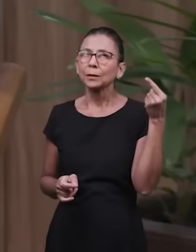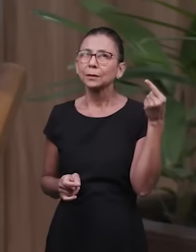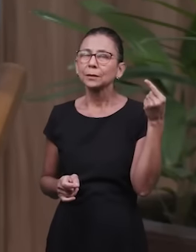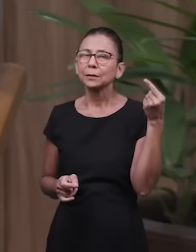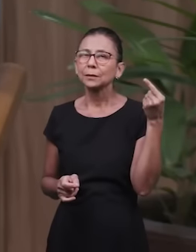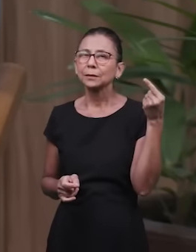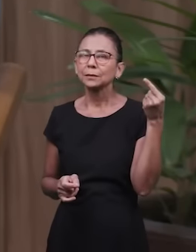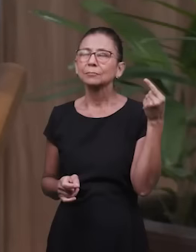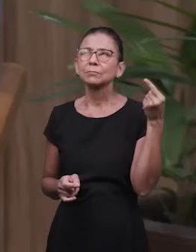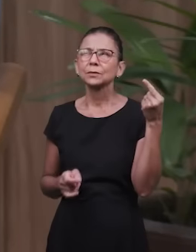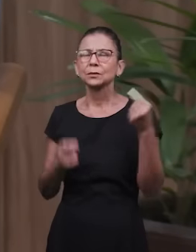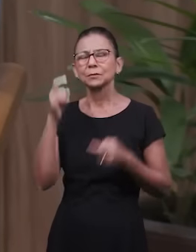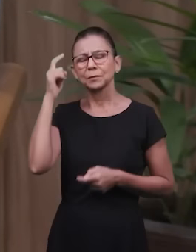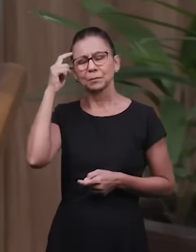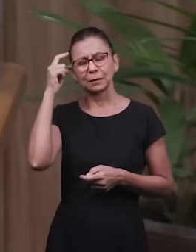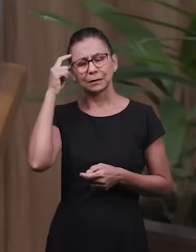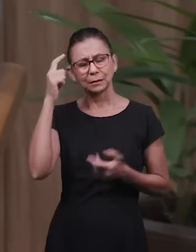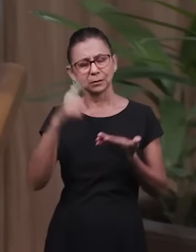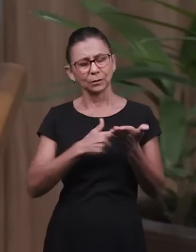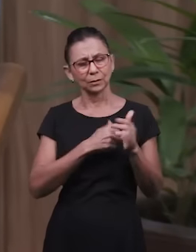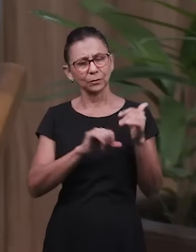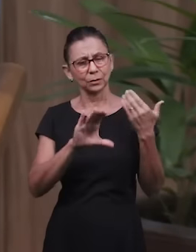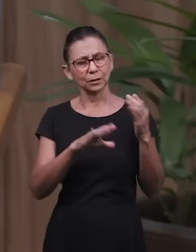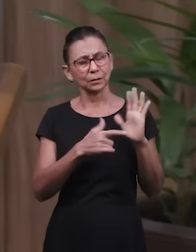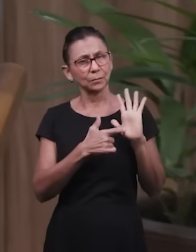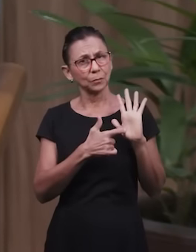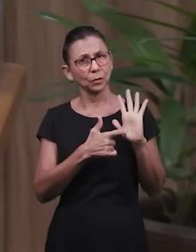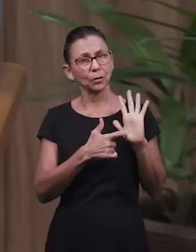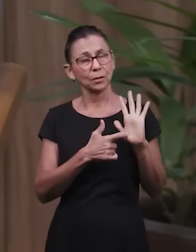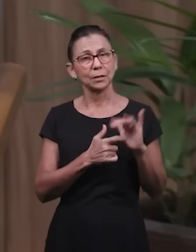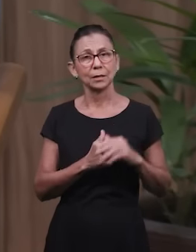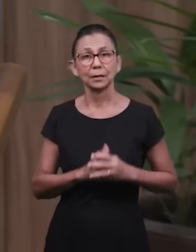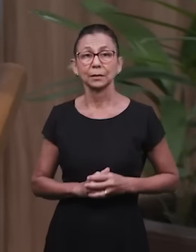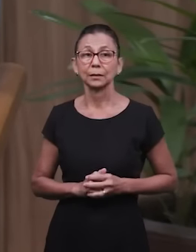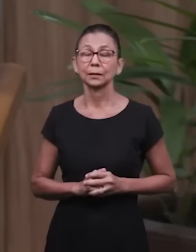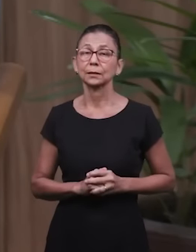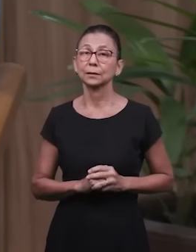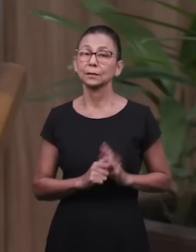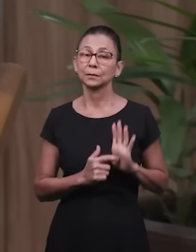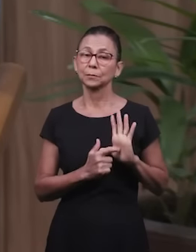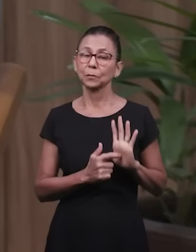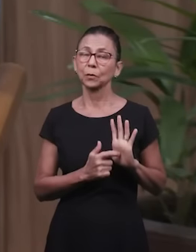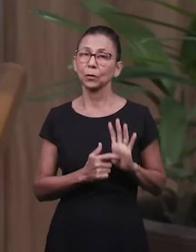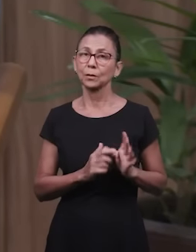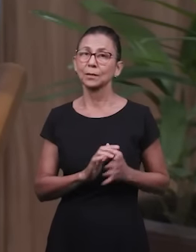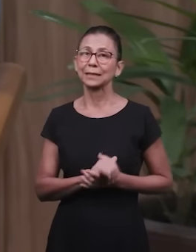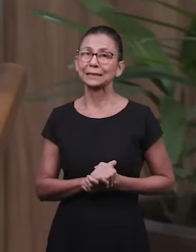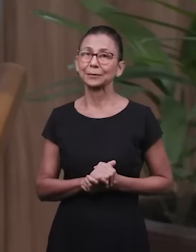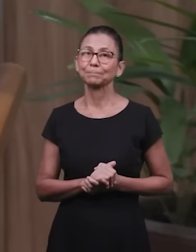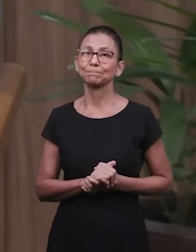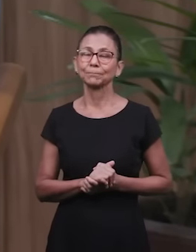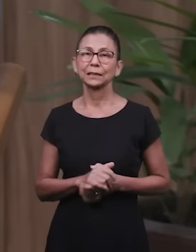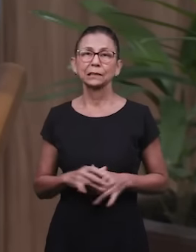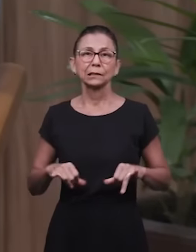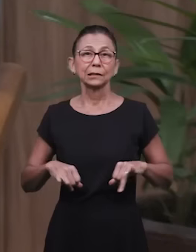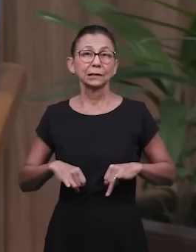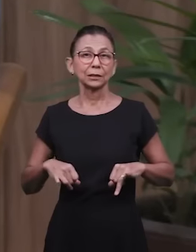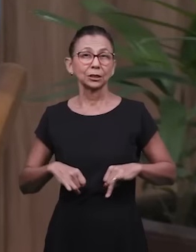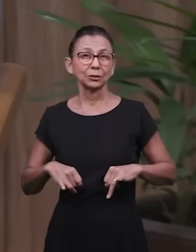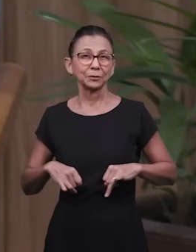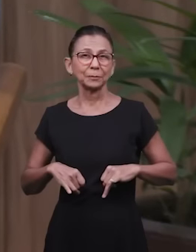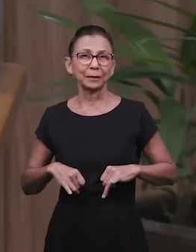quando a gente reflete sobre o que o livro de Cantares traz, nós vemos que o livro ele faz questão de ressaltar o sofrimento